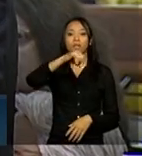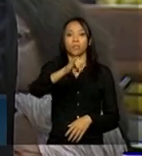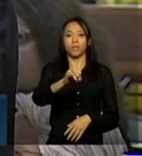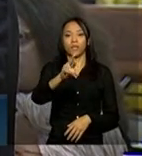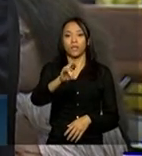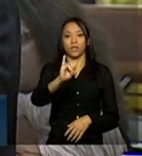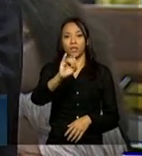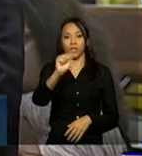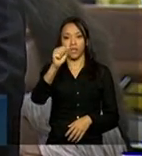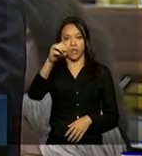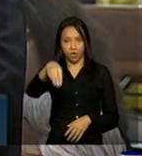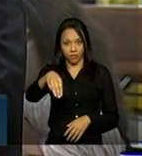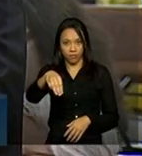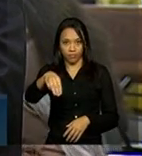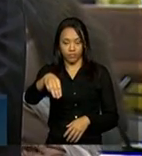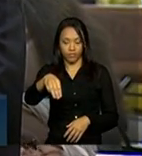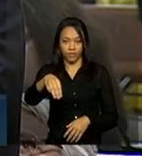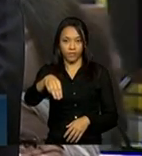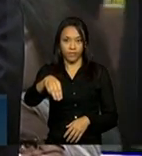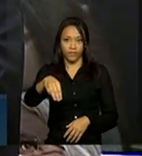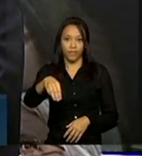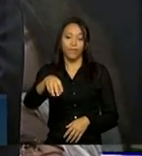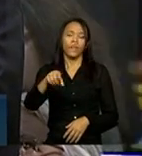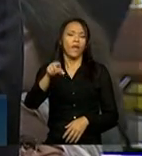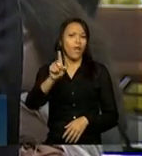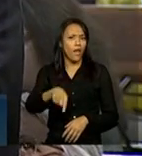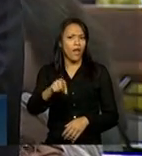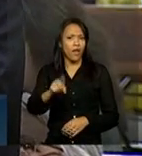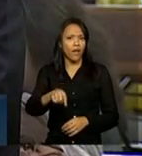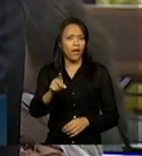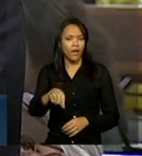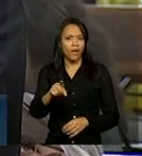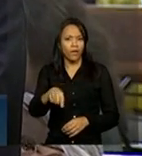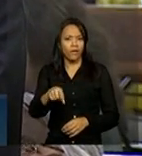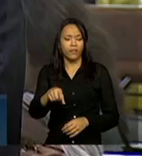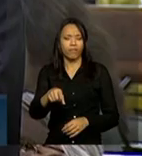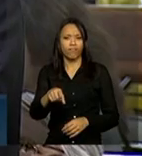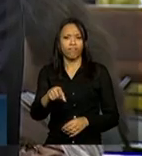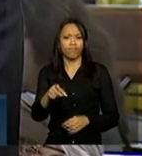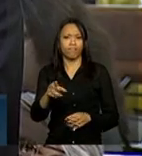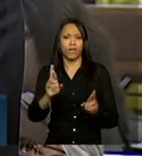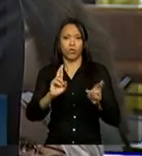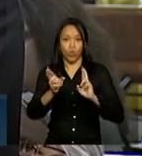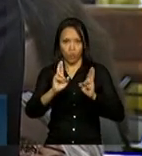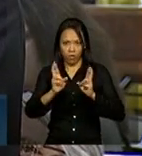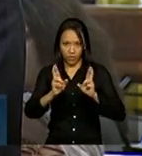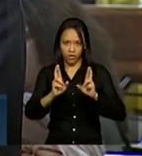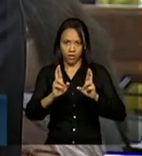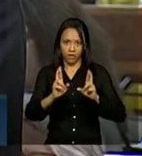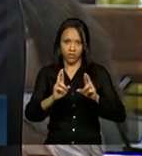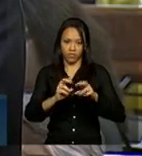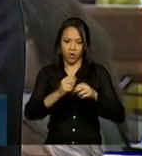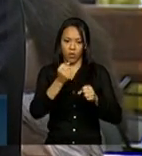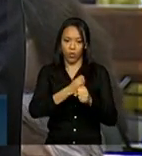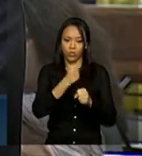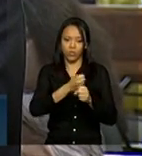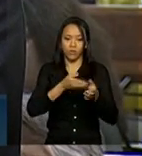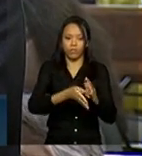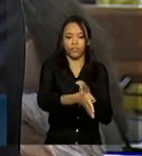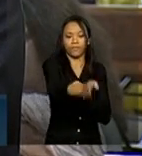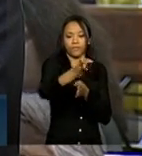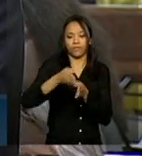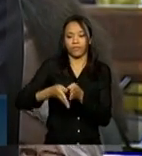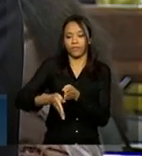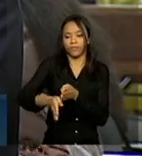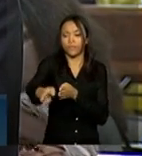no que está no balanço é considerado, as concessões rodoviárias estão consideradas como concluídas.